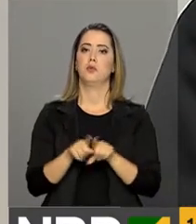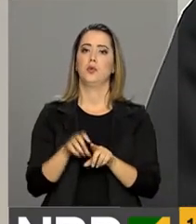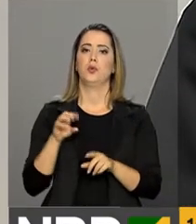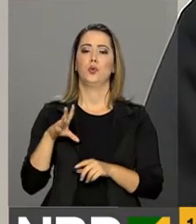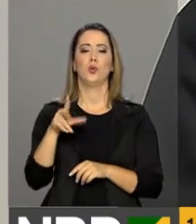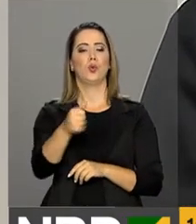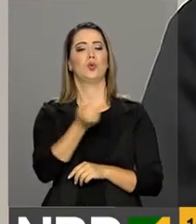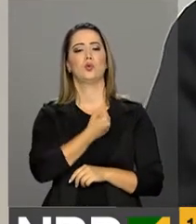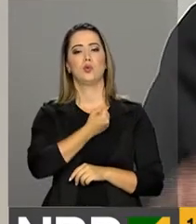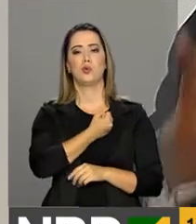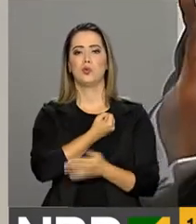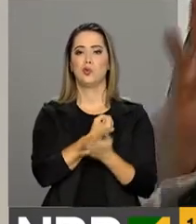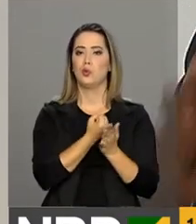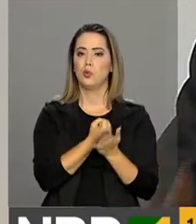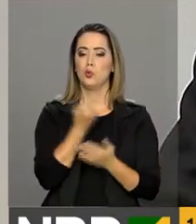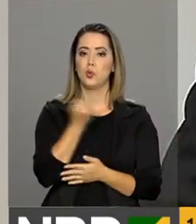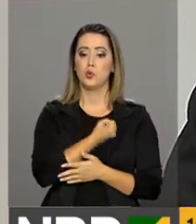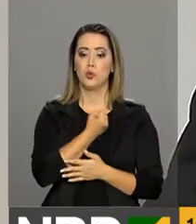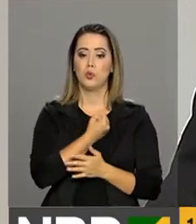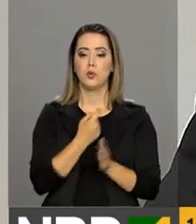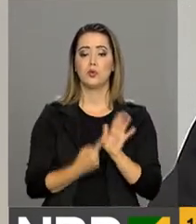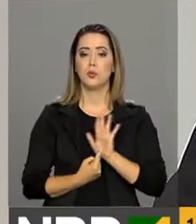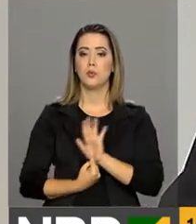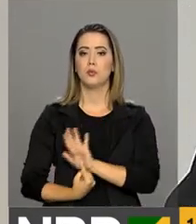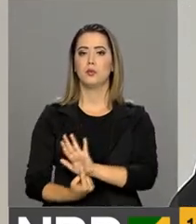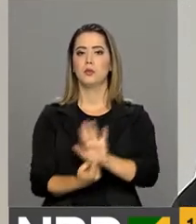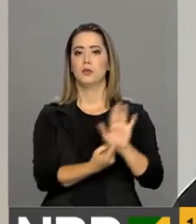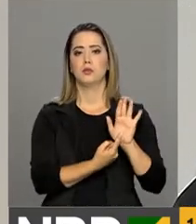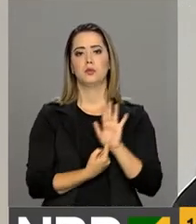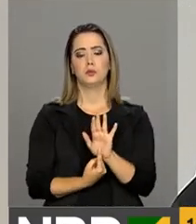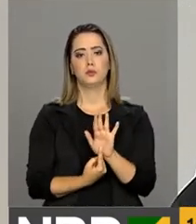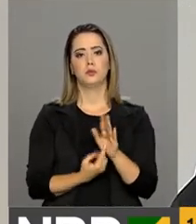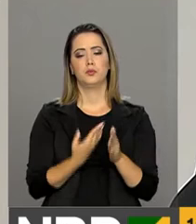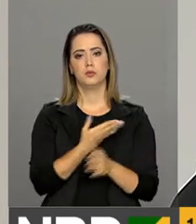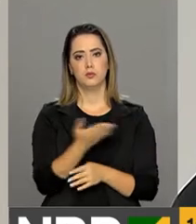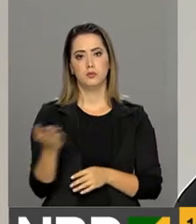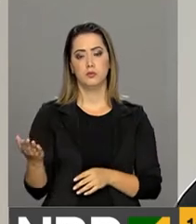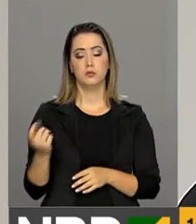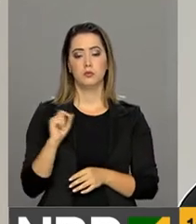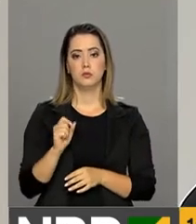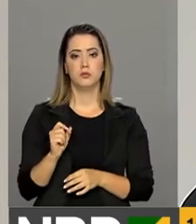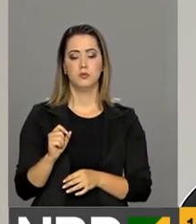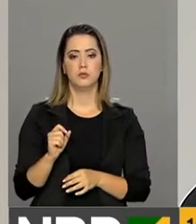senhores da questão 10 público